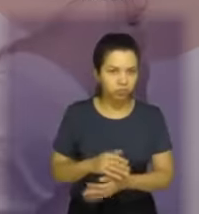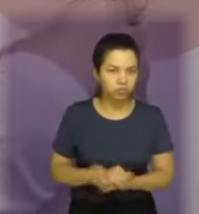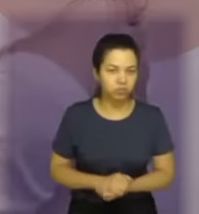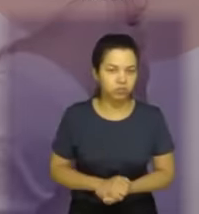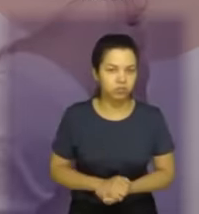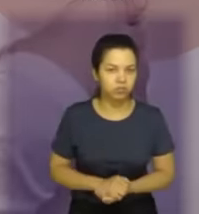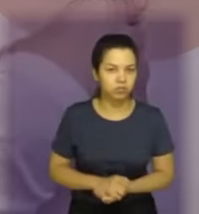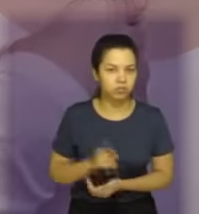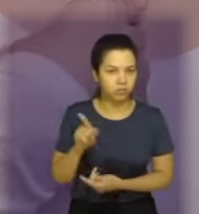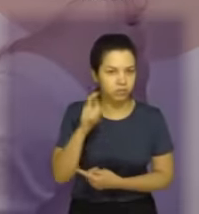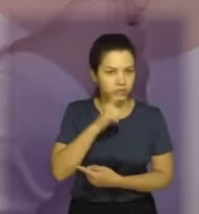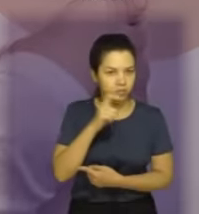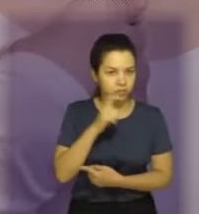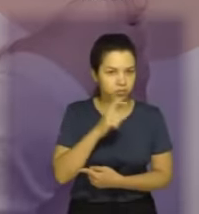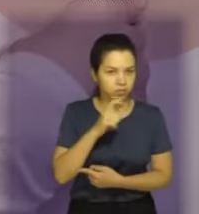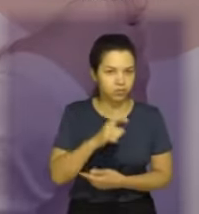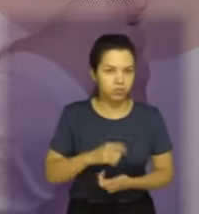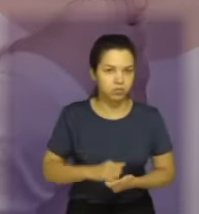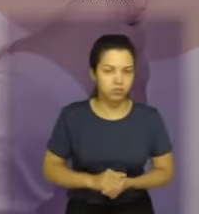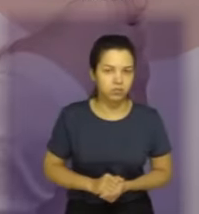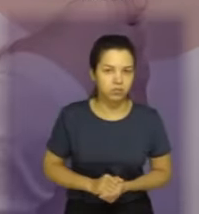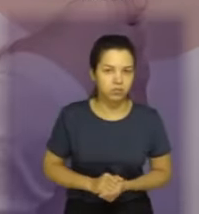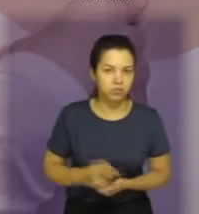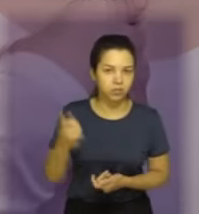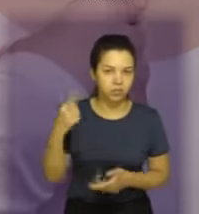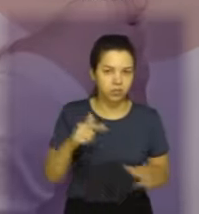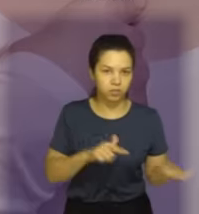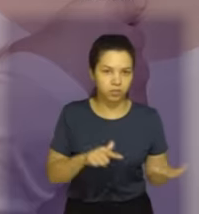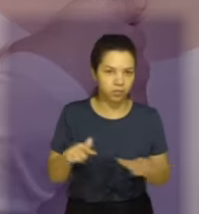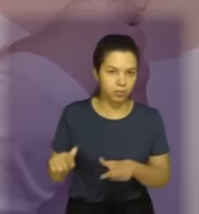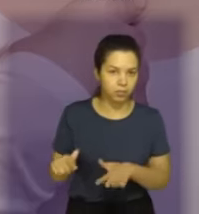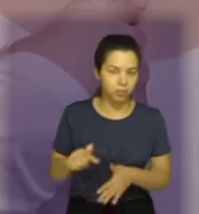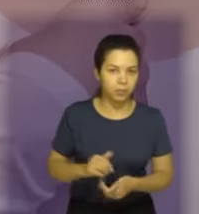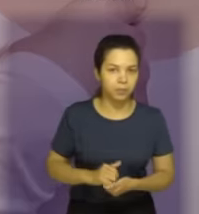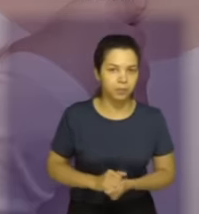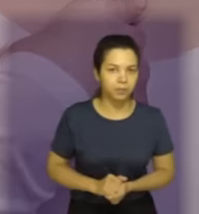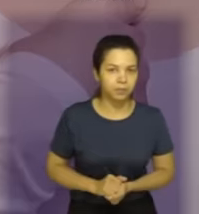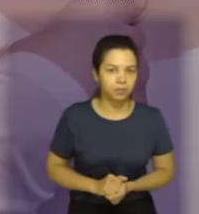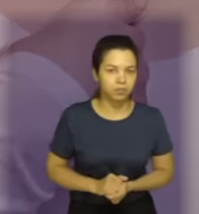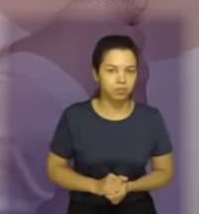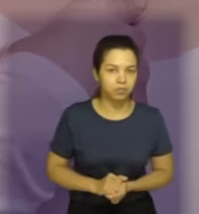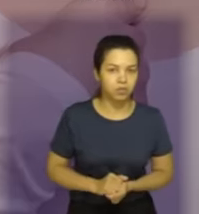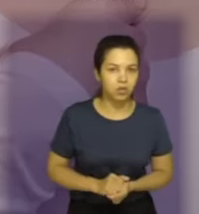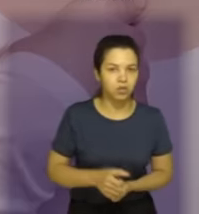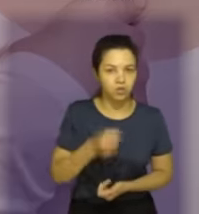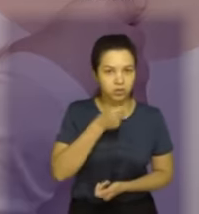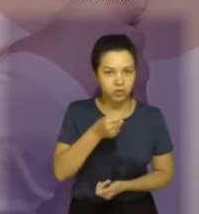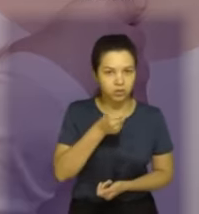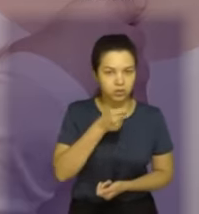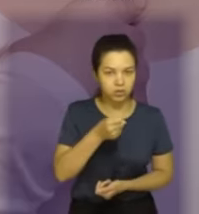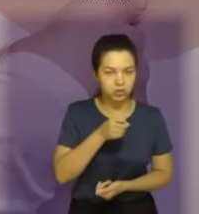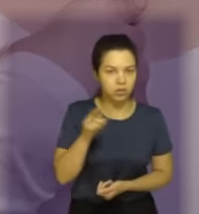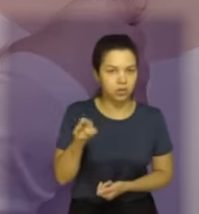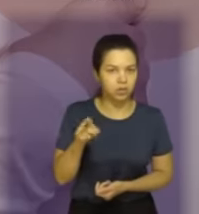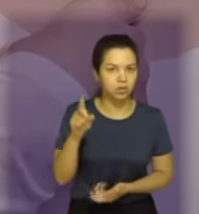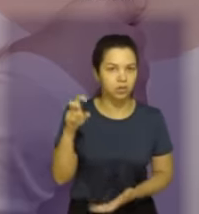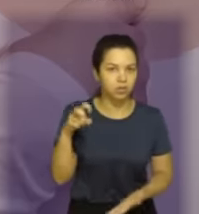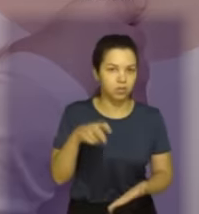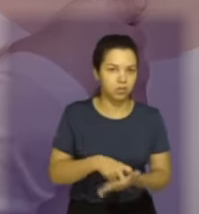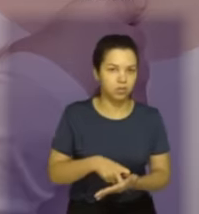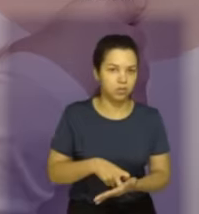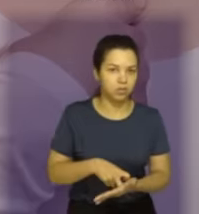mentira. Resultado, na última semana, a jornalista desse caso foi condenada